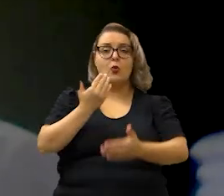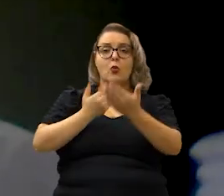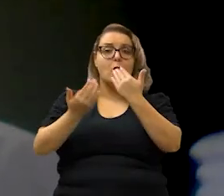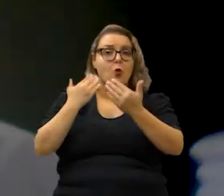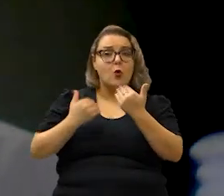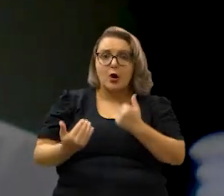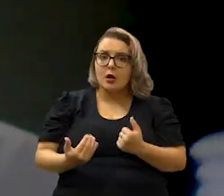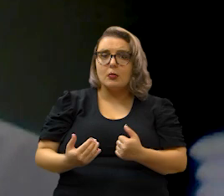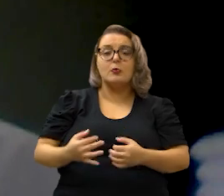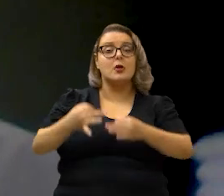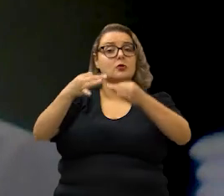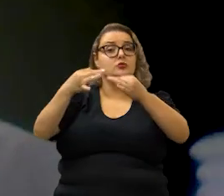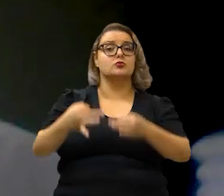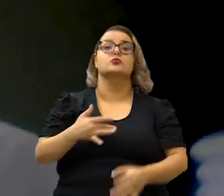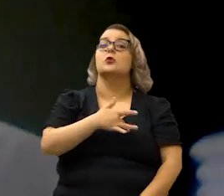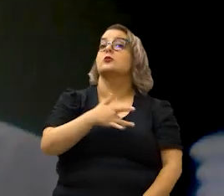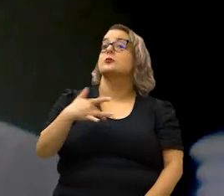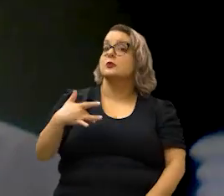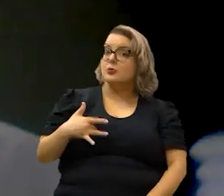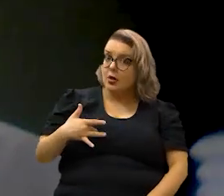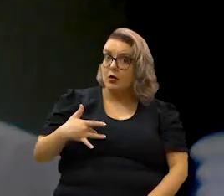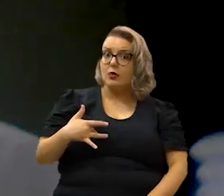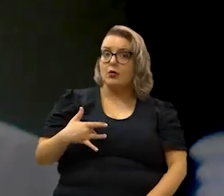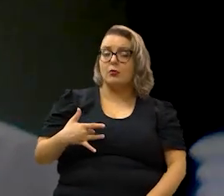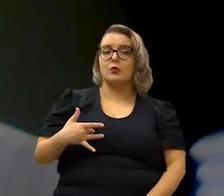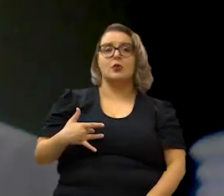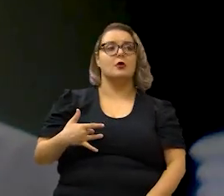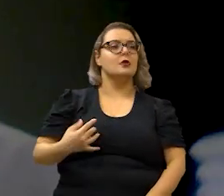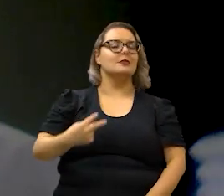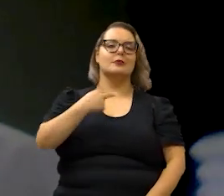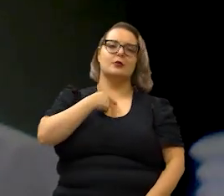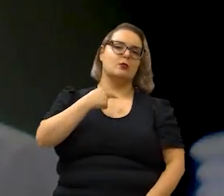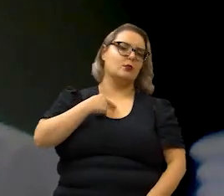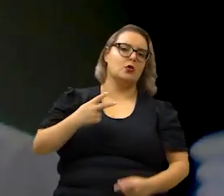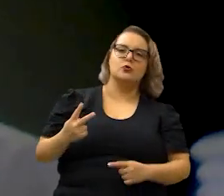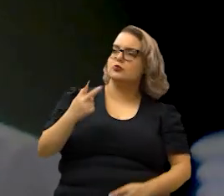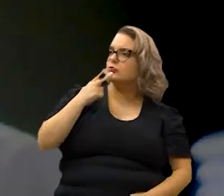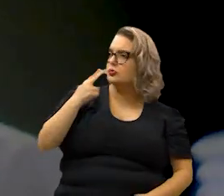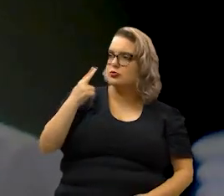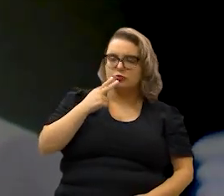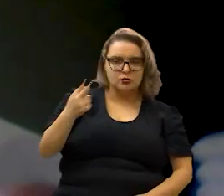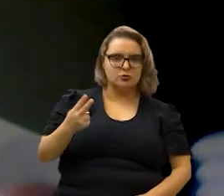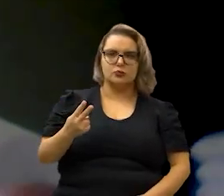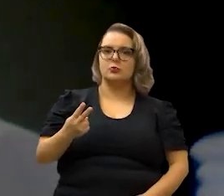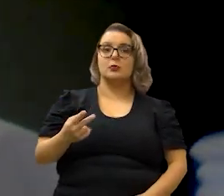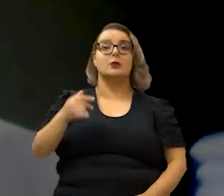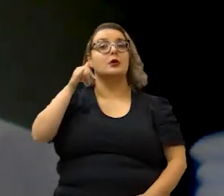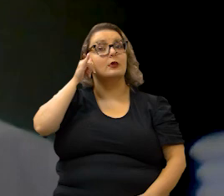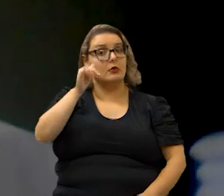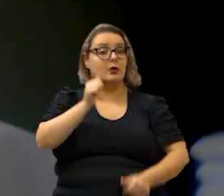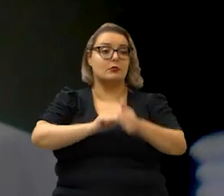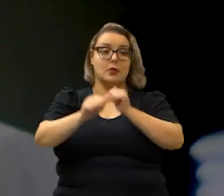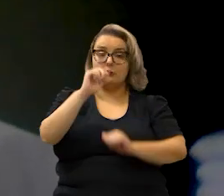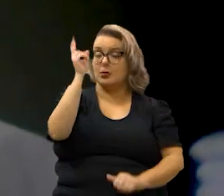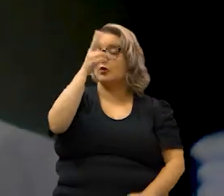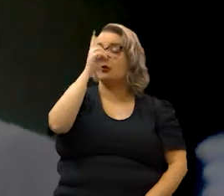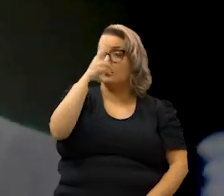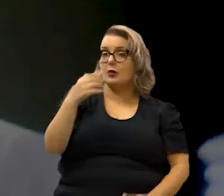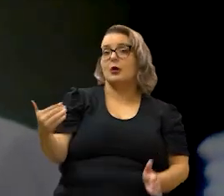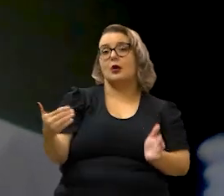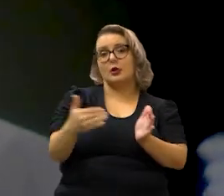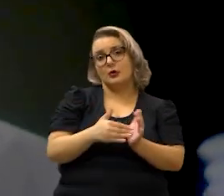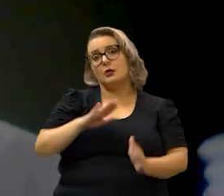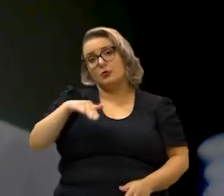consumo seguro, por menor que ele possa parecer, do tabagismo e evitar, até